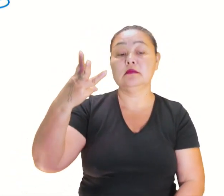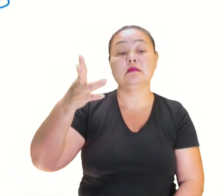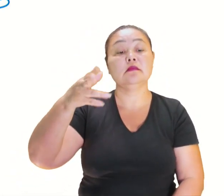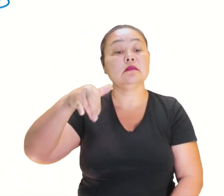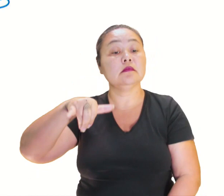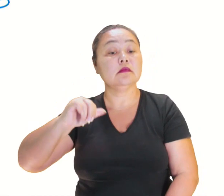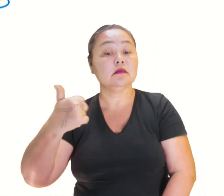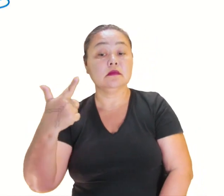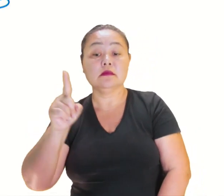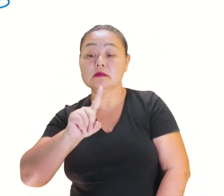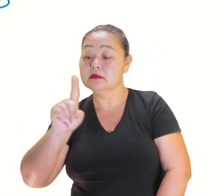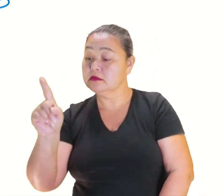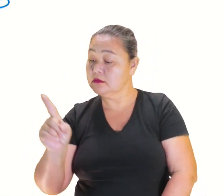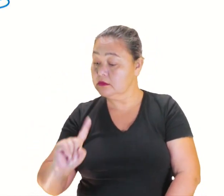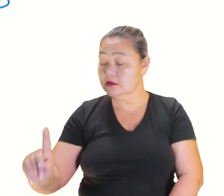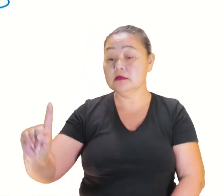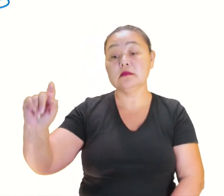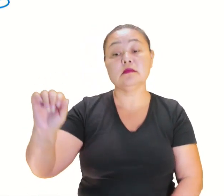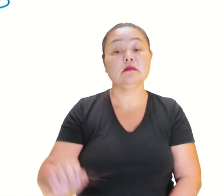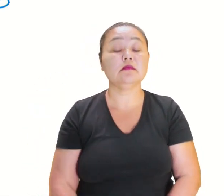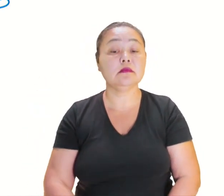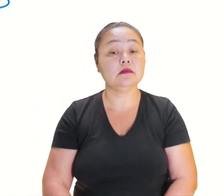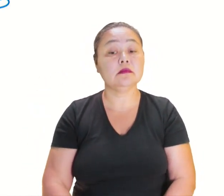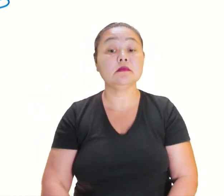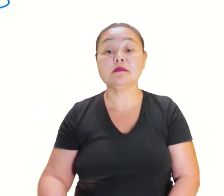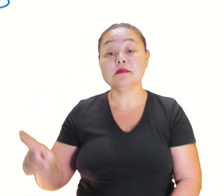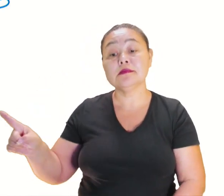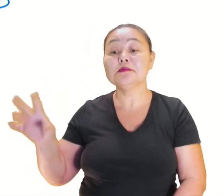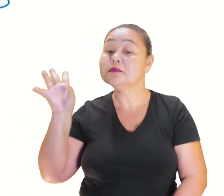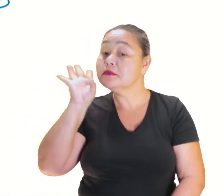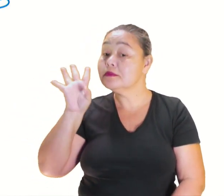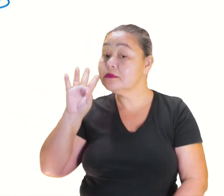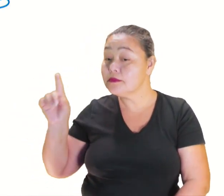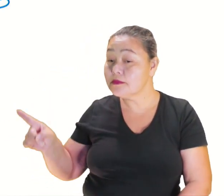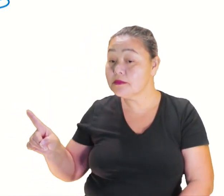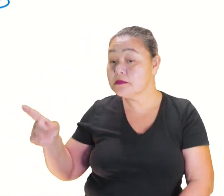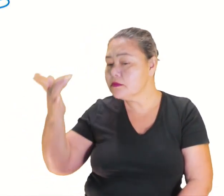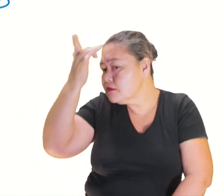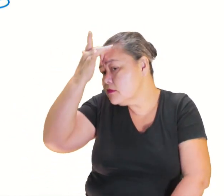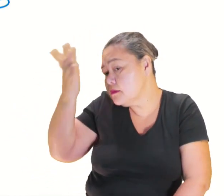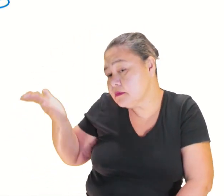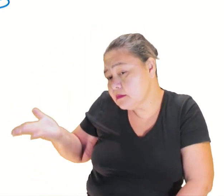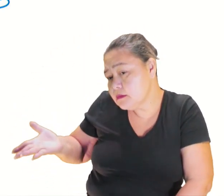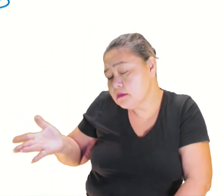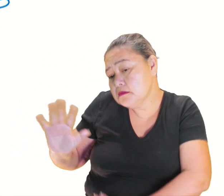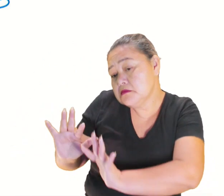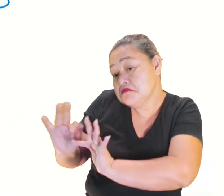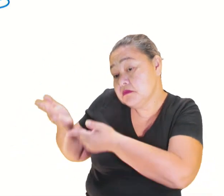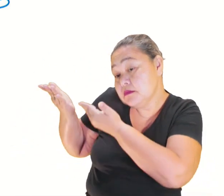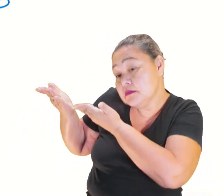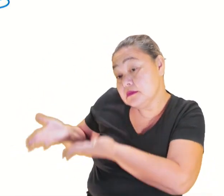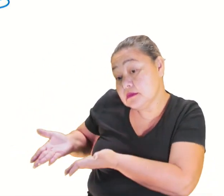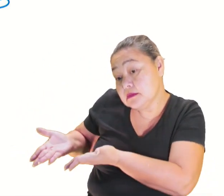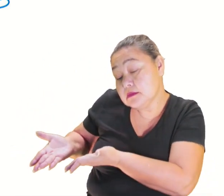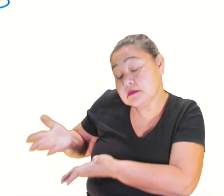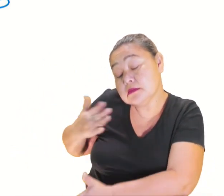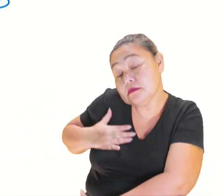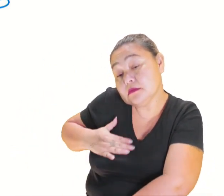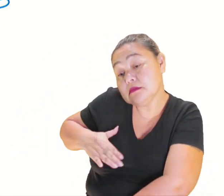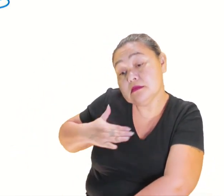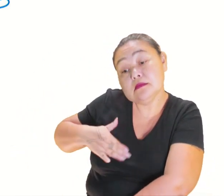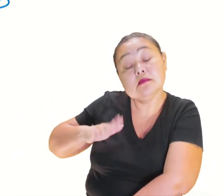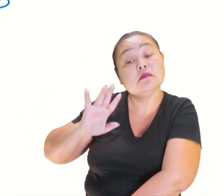quadrado, Z. X ao cubo, Y ao quadrado, Z. Olha aí que bacana. Bem fácil, né? Simples assim.